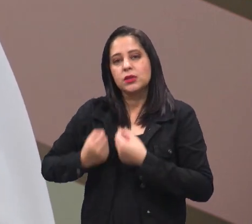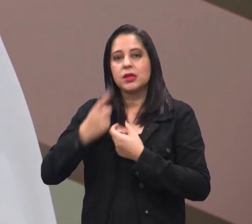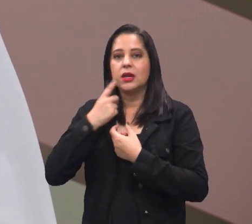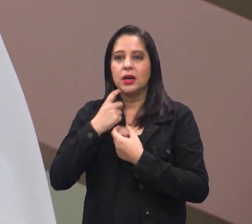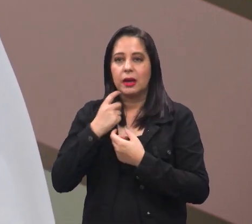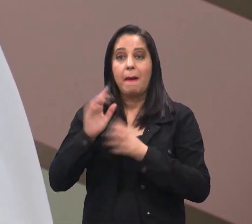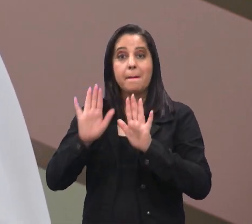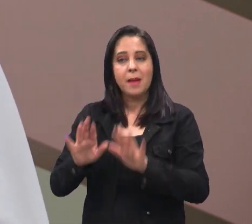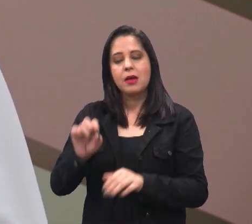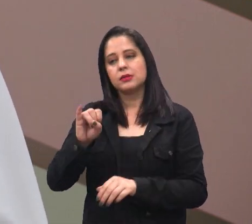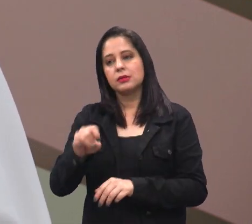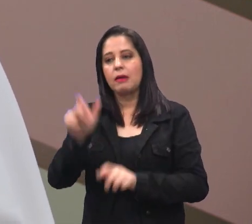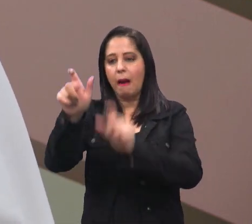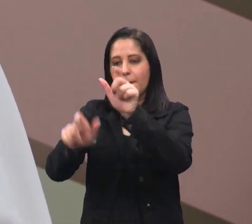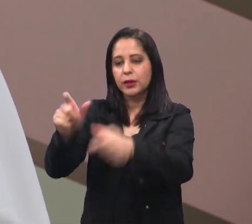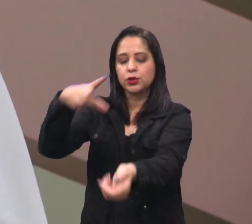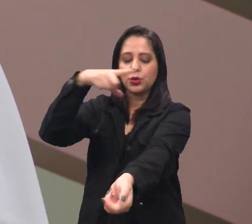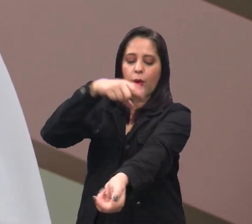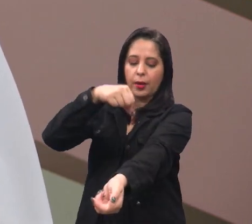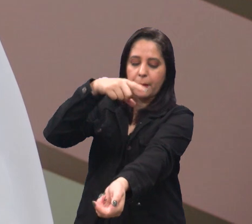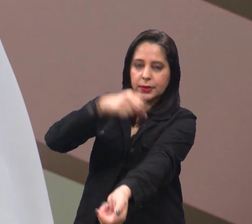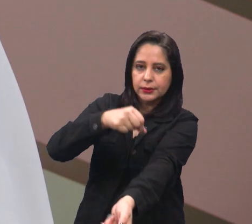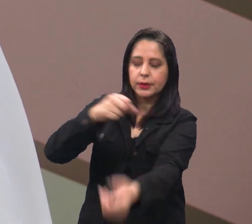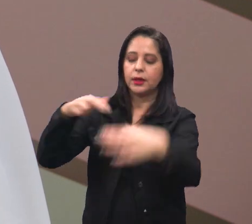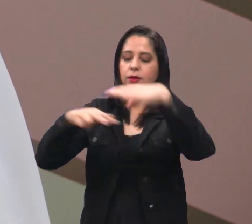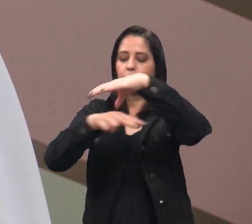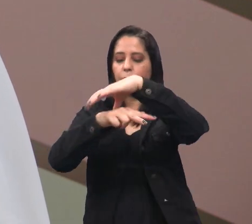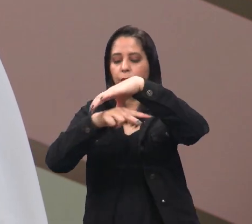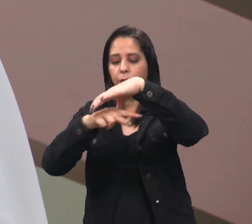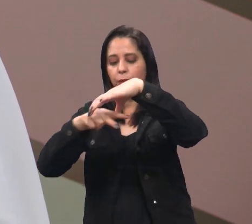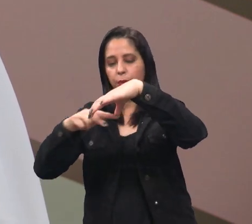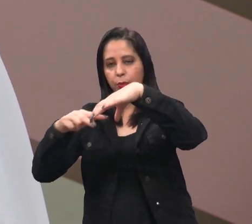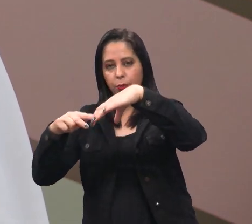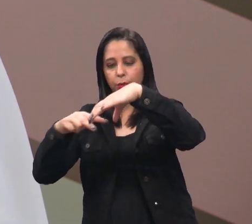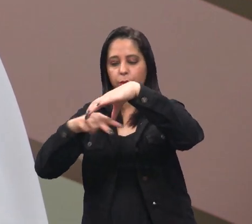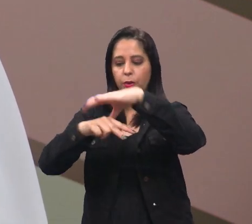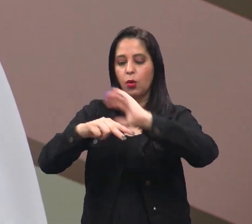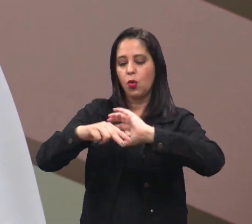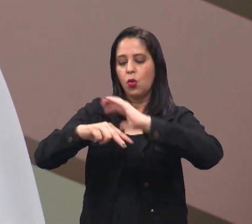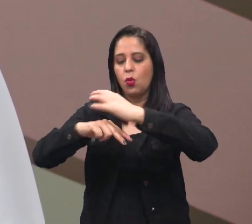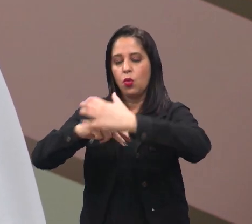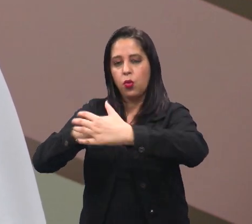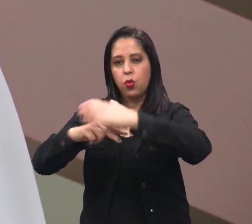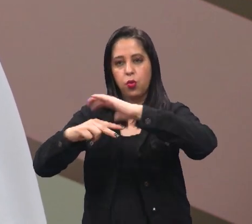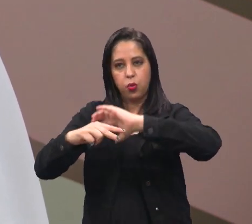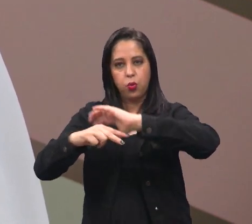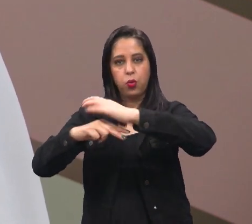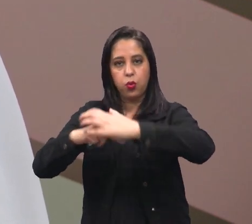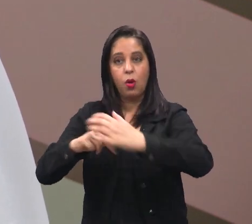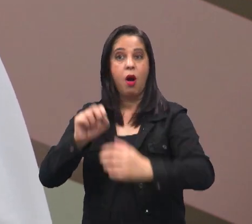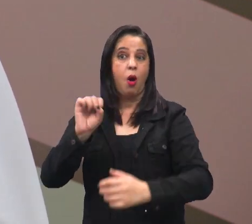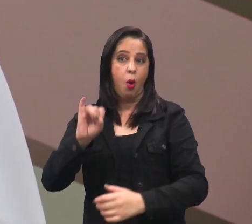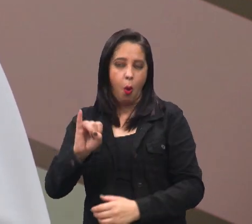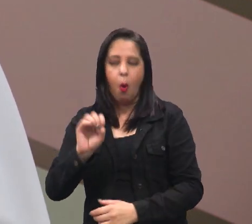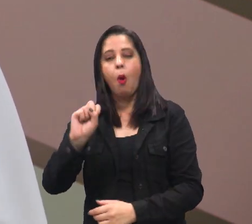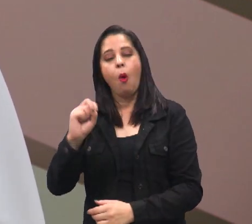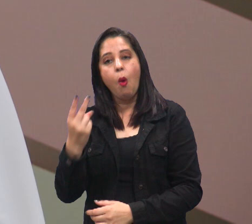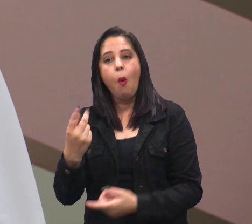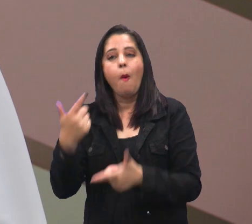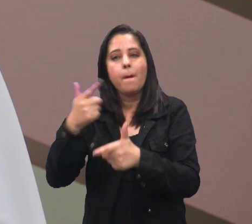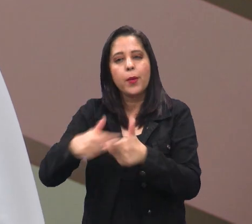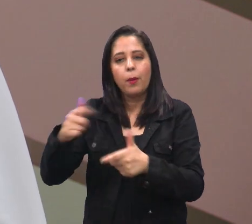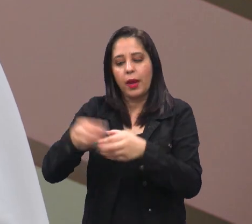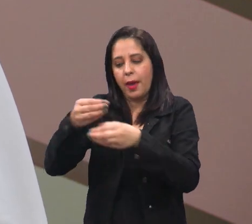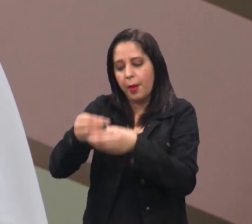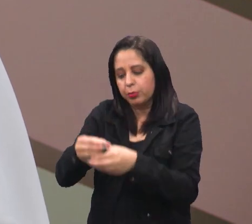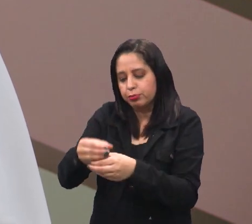radiação ionizante, então benzeno, que é uma substância tóxica para a medula óssea, que são os solventes, essas